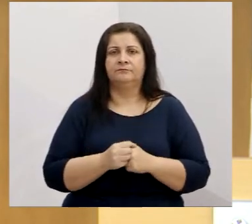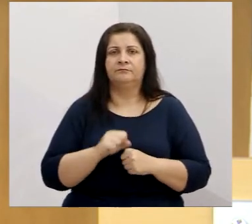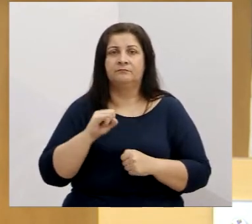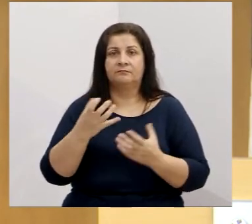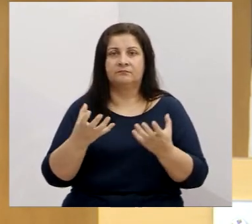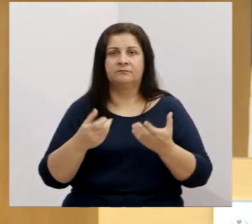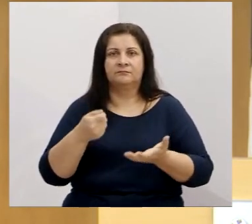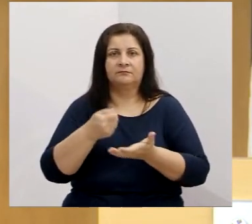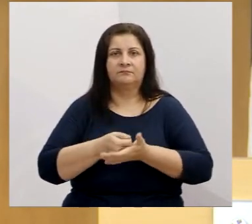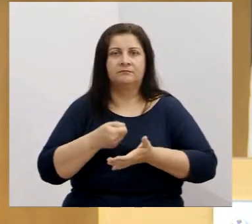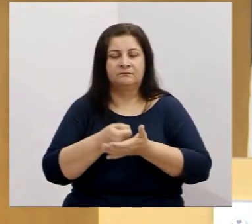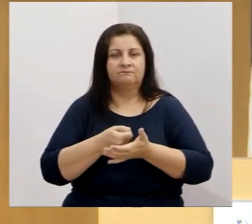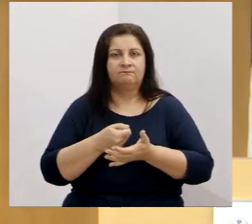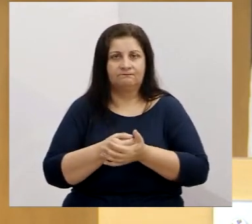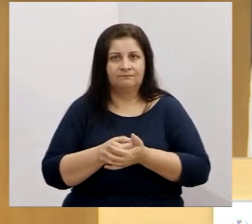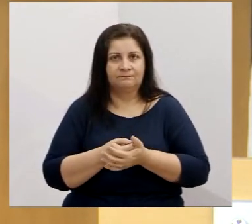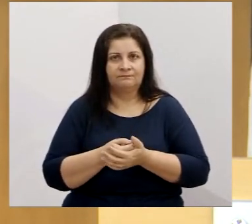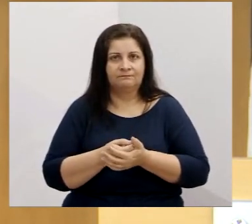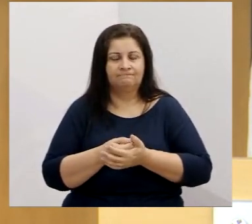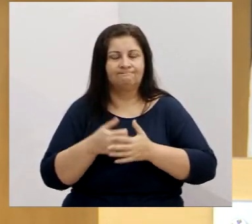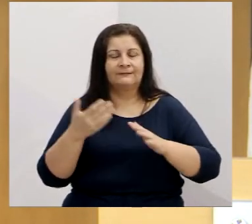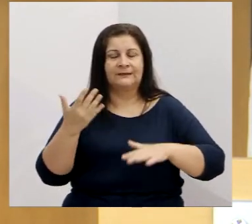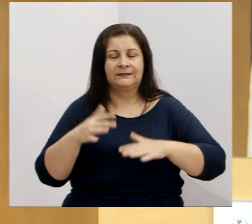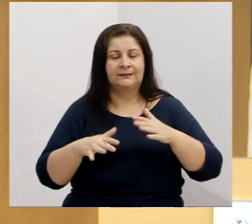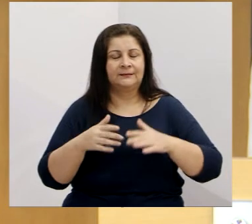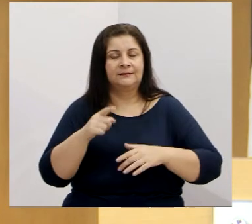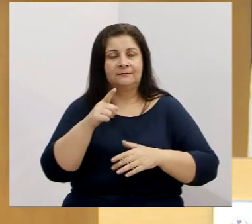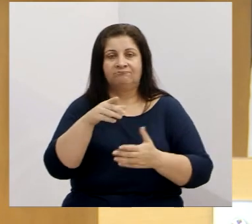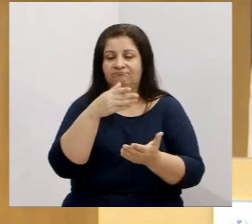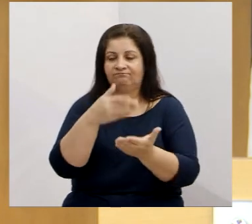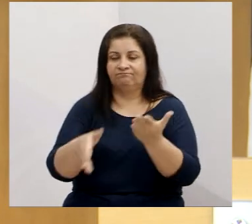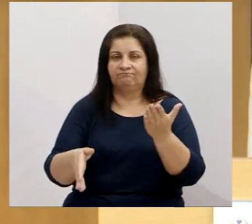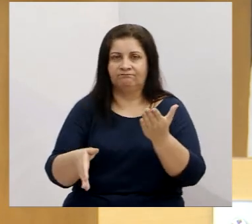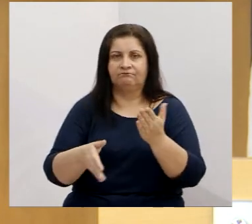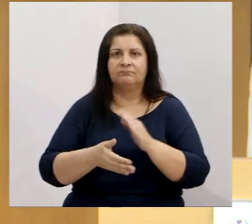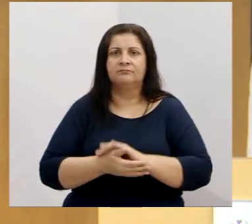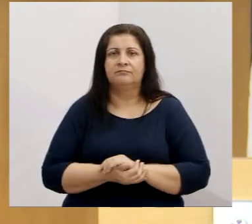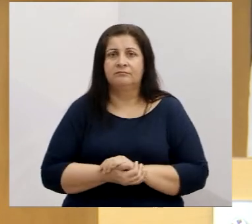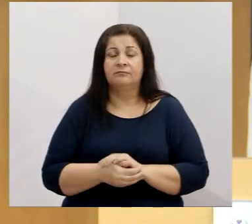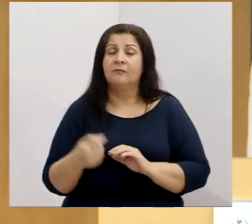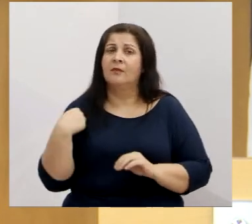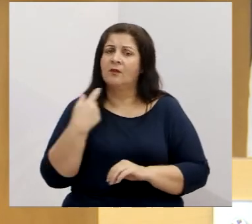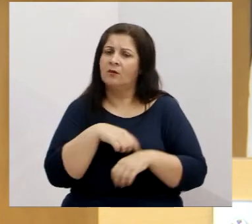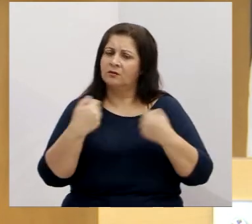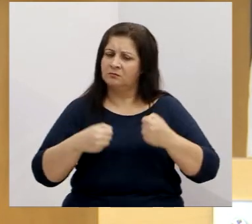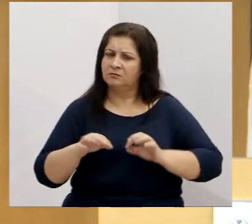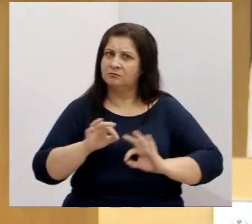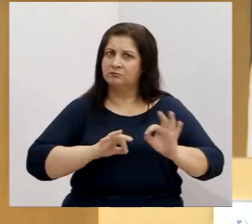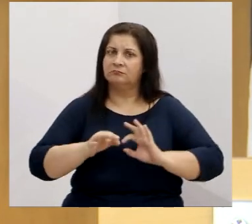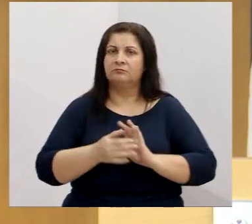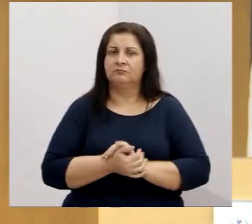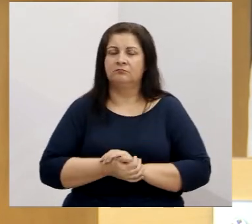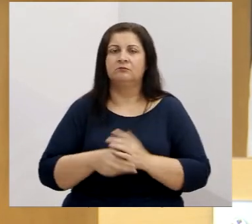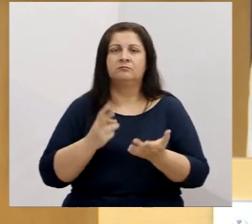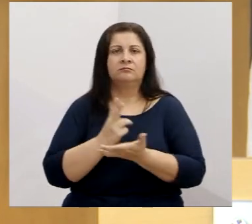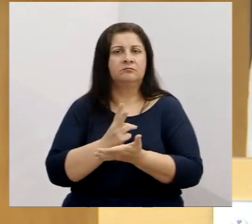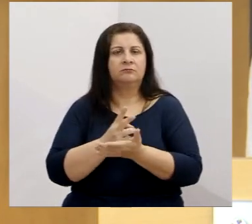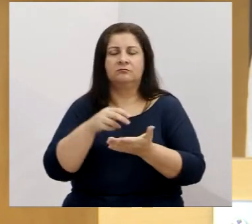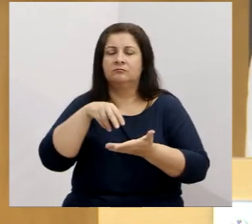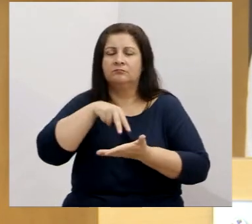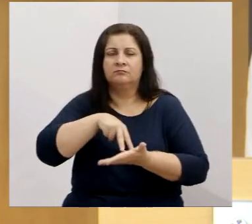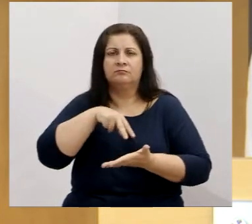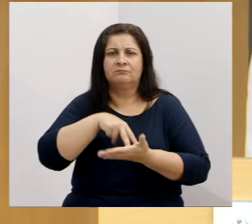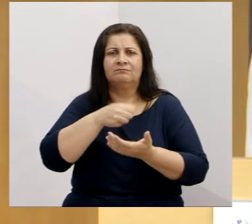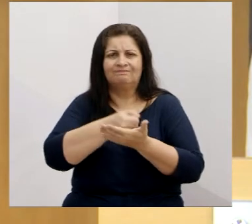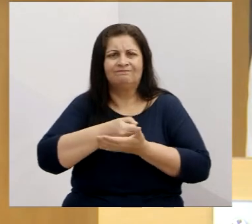você quer lutar com uma boa causa infelizmente muitas vezes você é banido e a gente tem que continuar organizado temos que continuar lutando